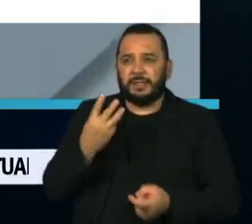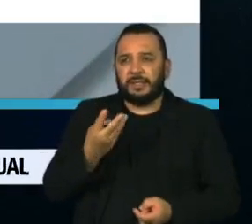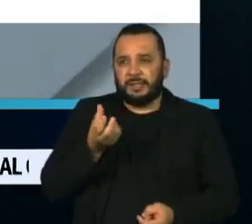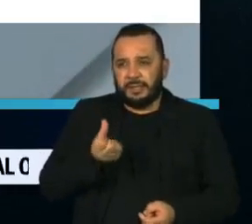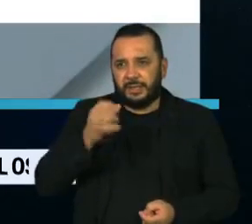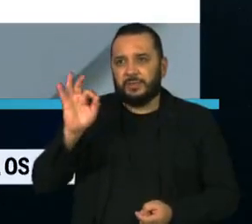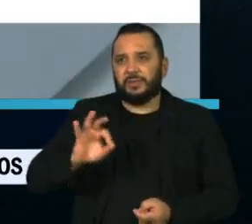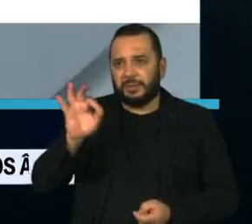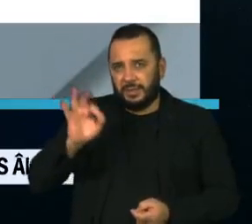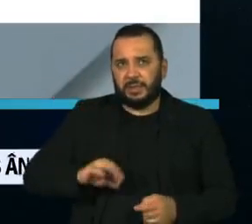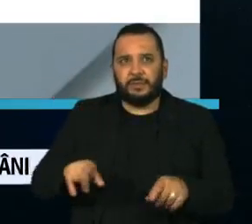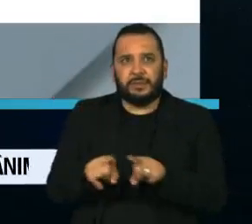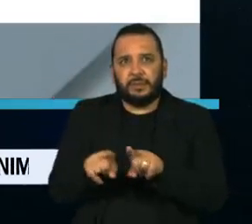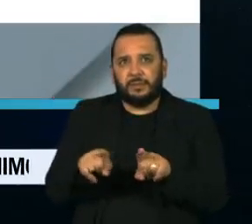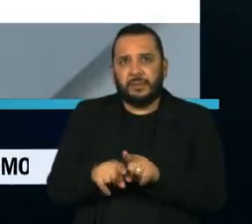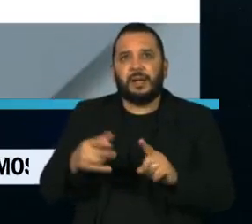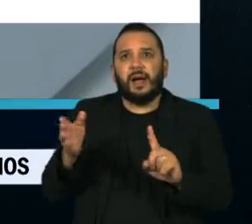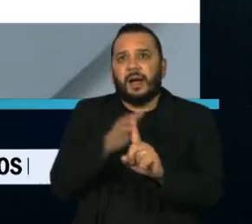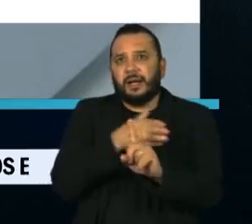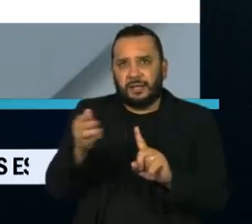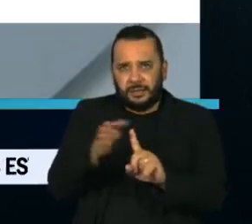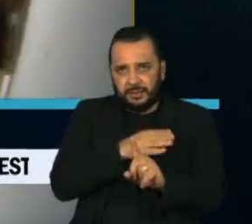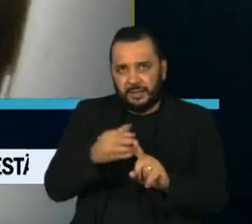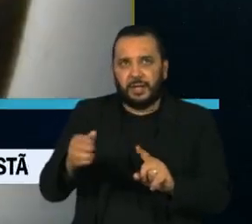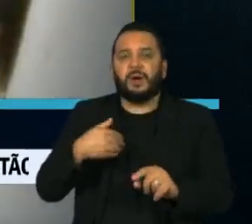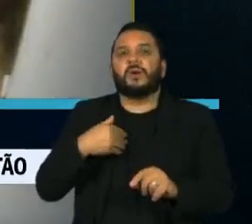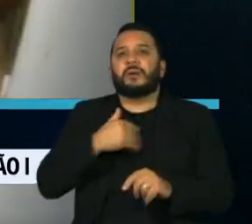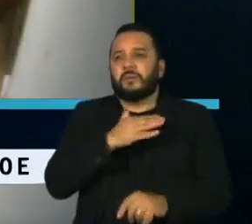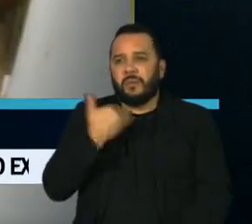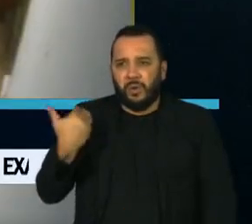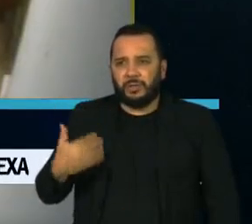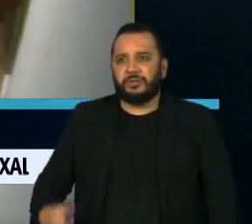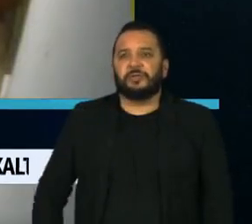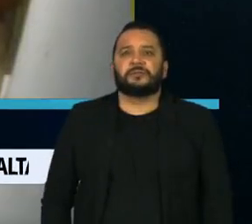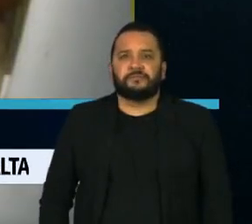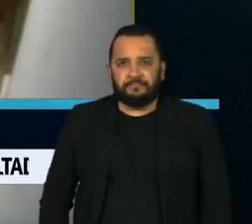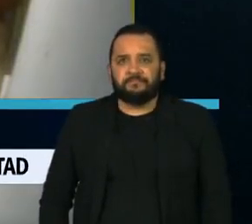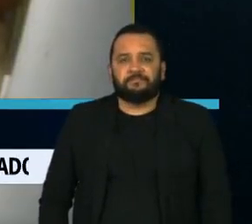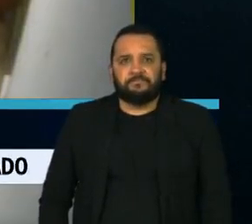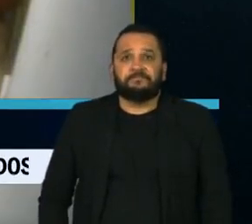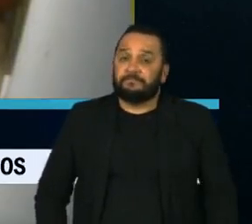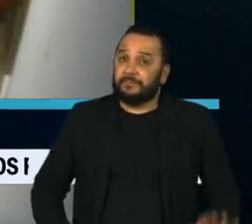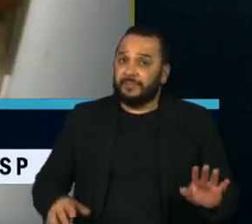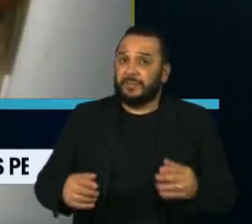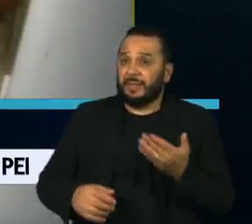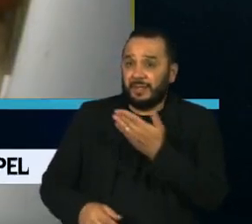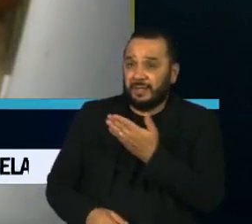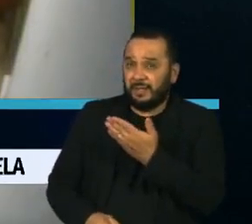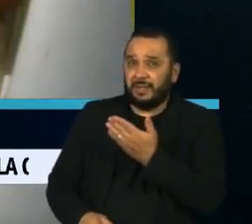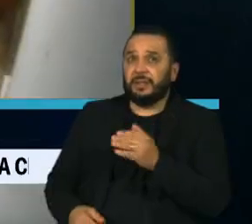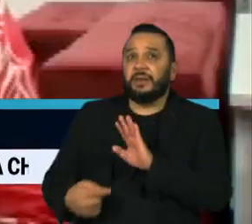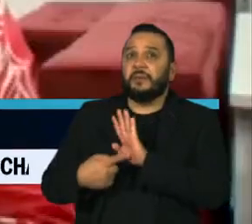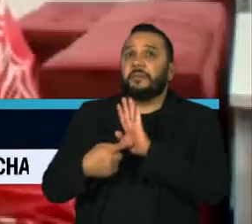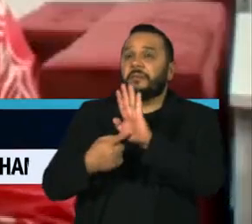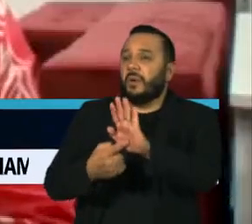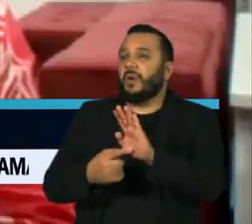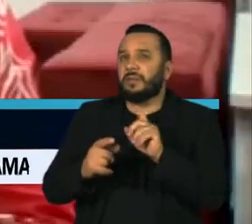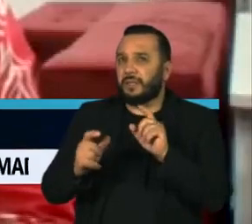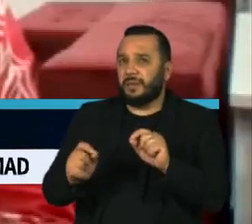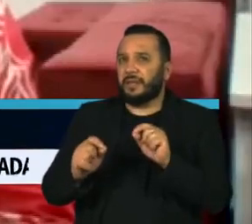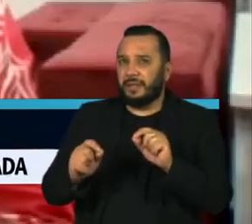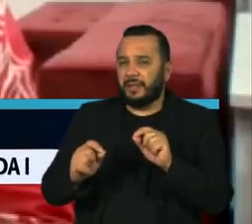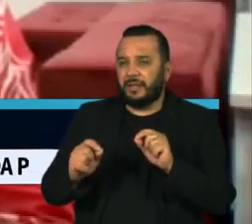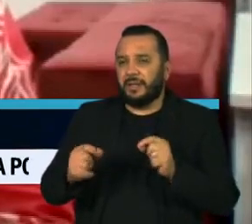dos registros, seguido por agressões e homicídios. Esse caso ele é emblemático porque ele mostra que a tensão ela não está